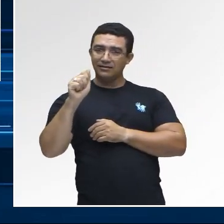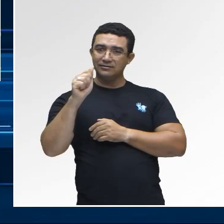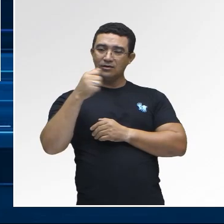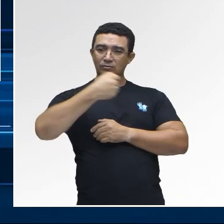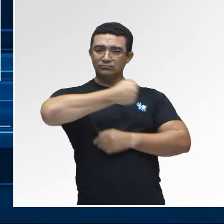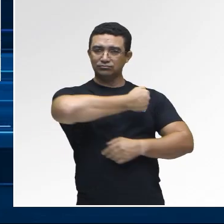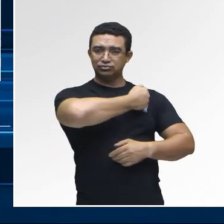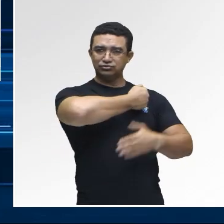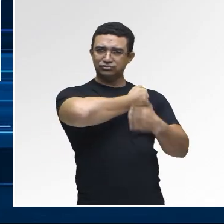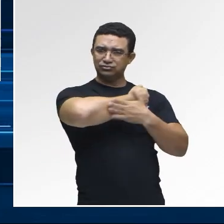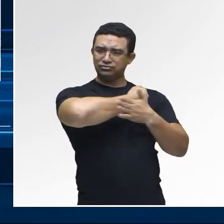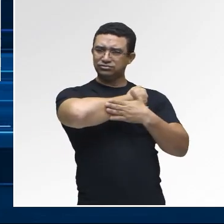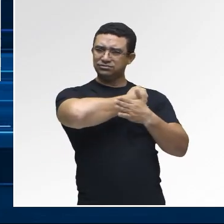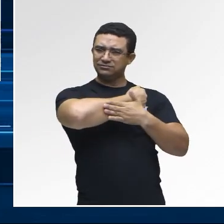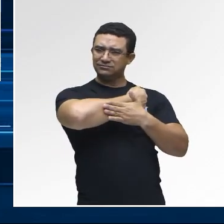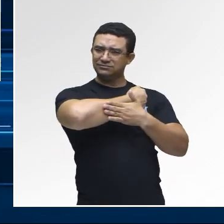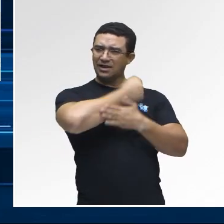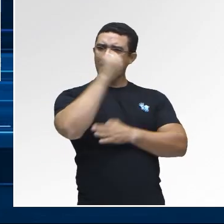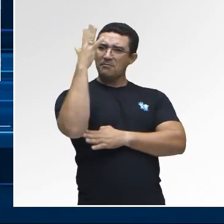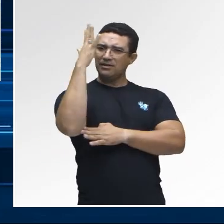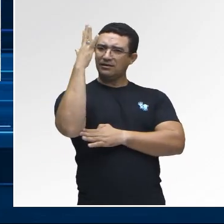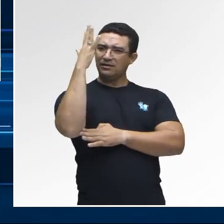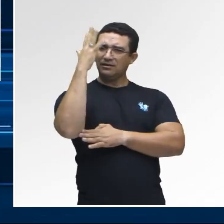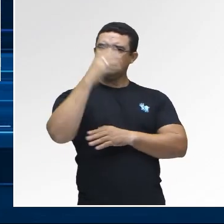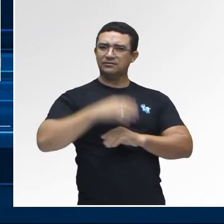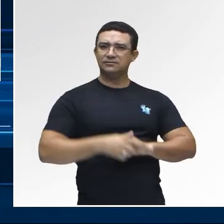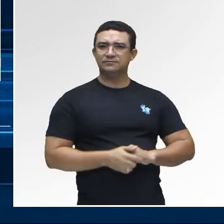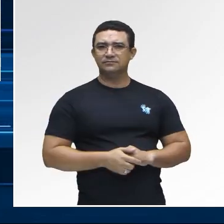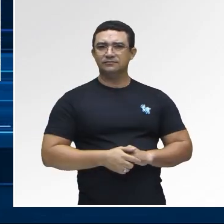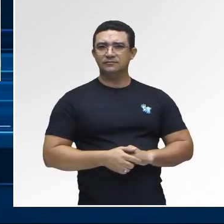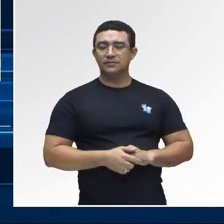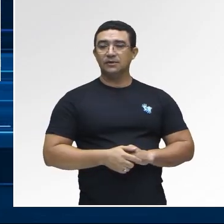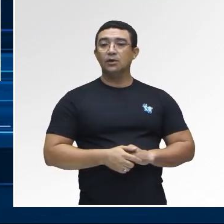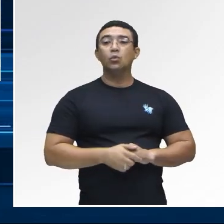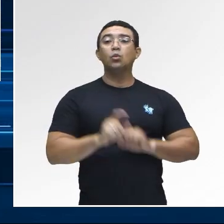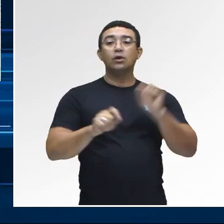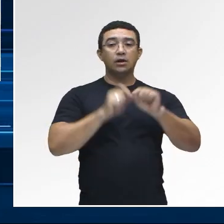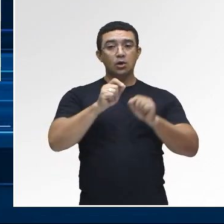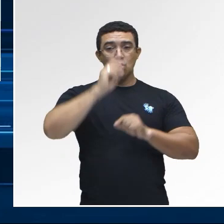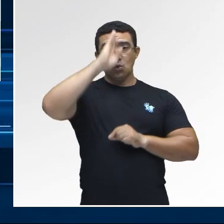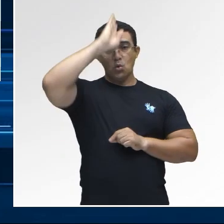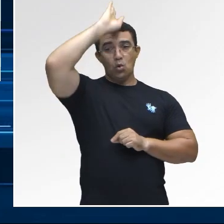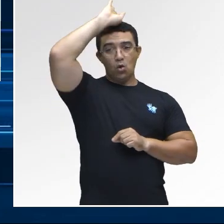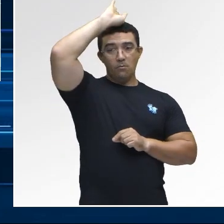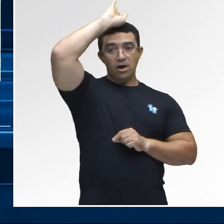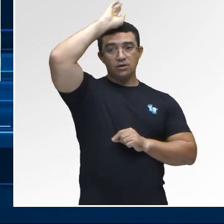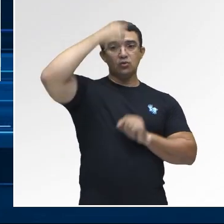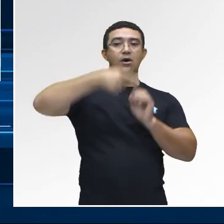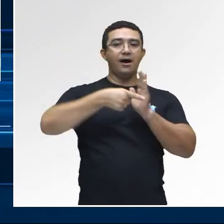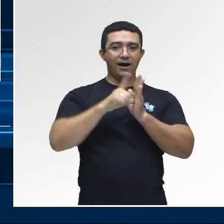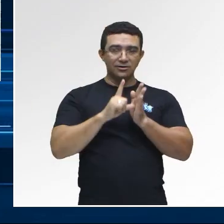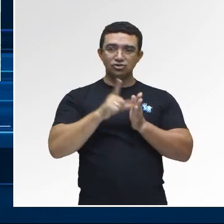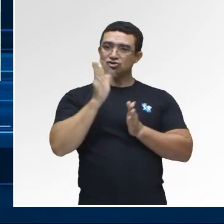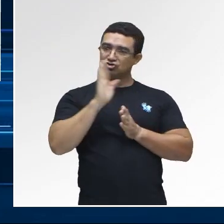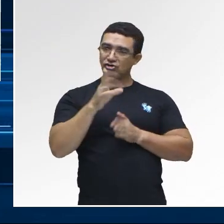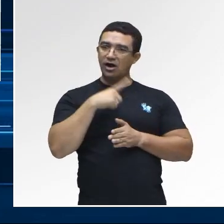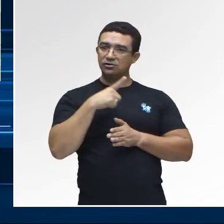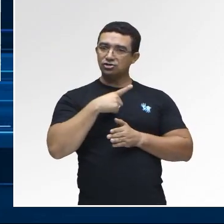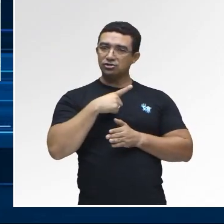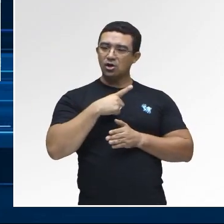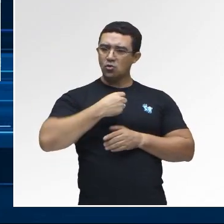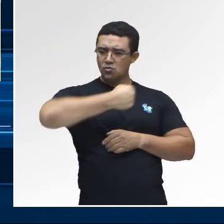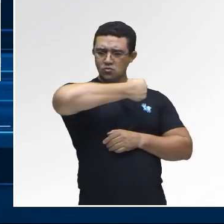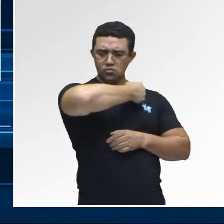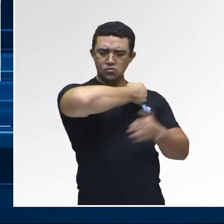Ó, ele é de madeira, olha o cabo aqui. E os romanos, antes disso, já usavam metais nos